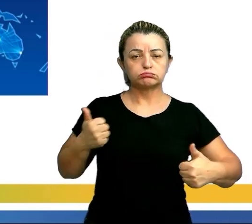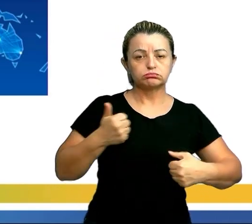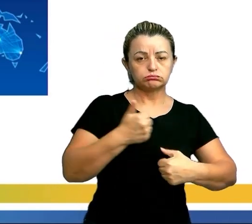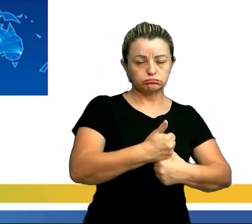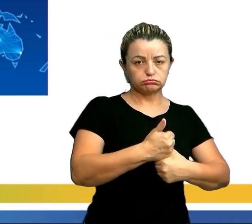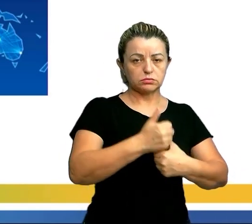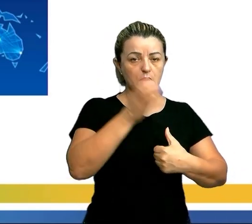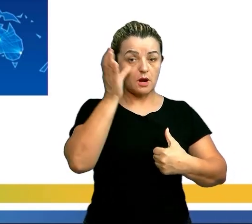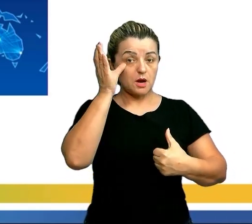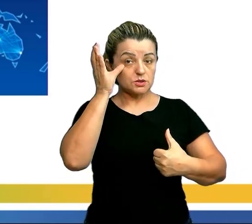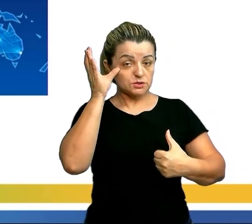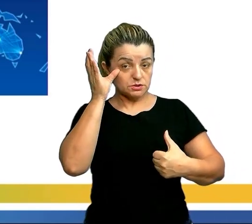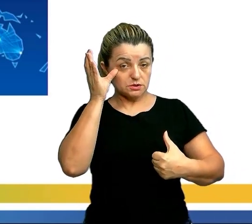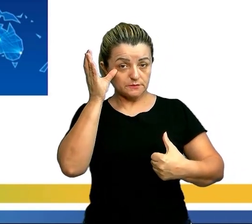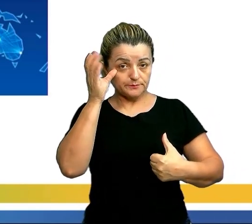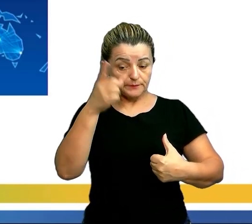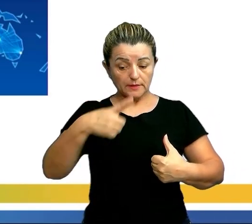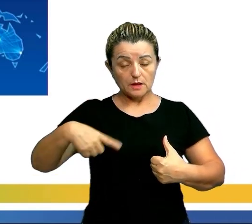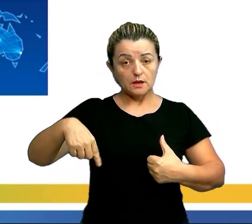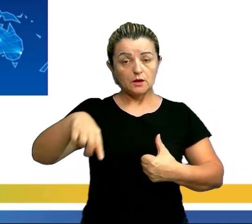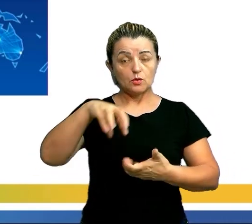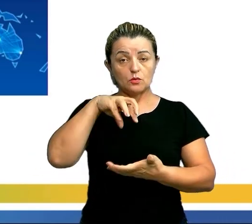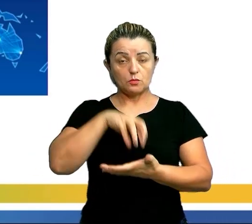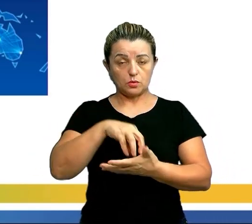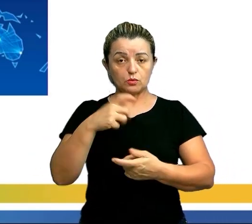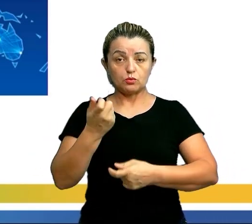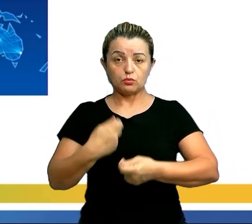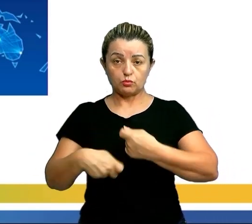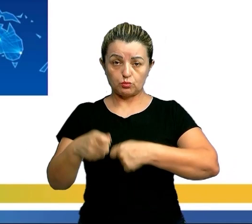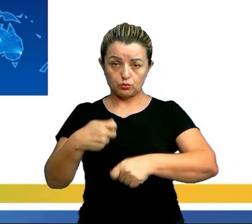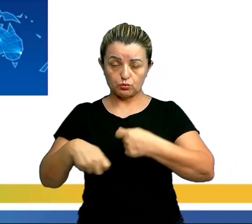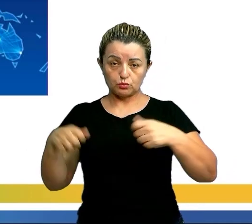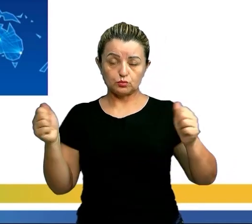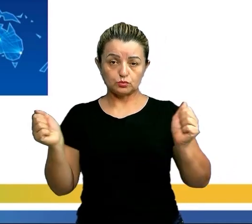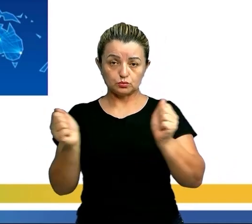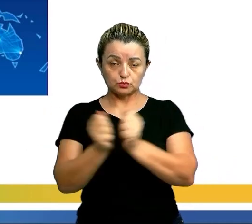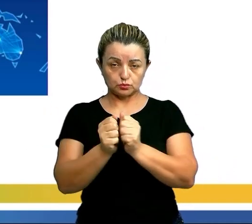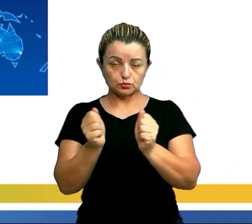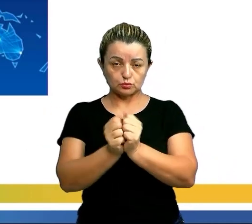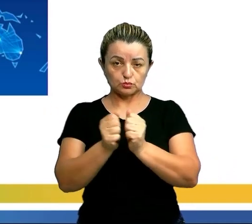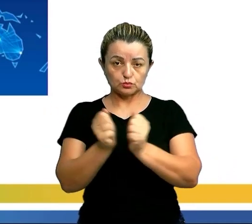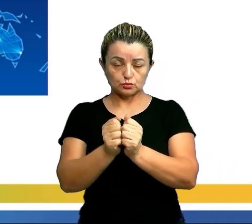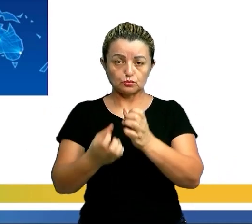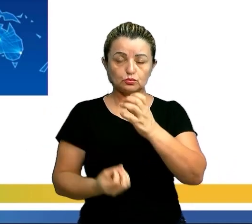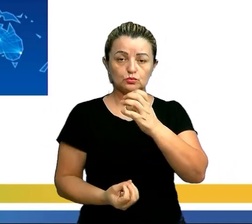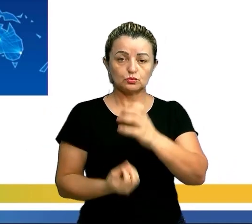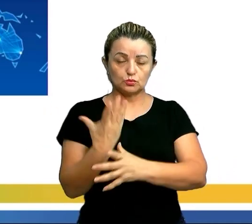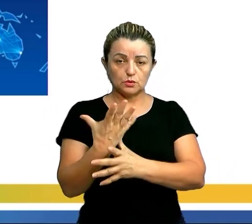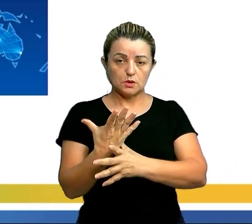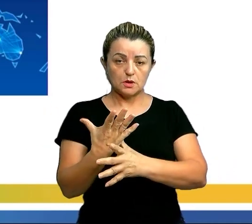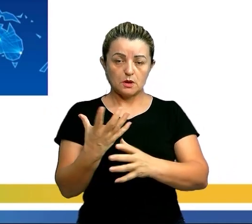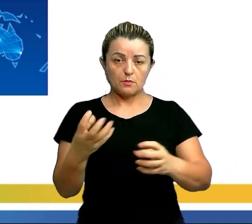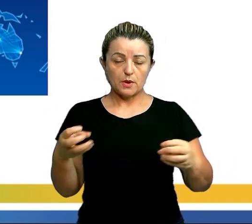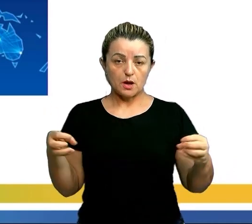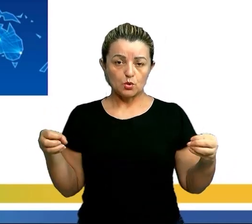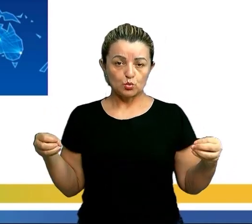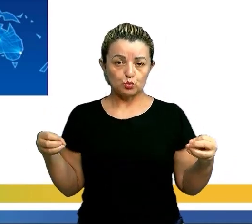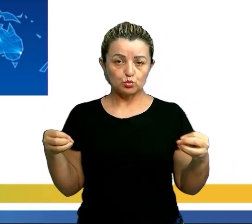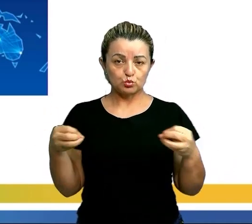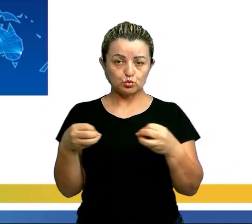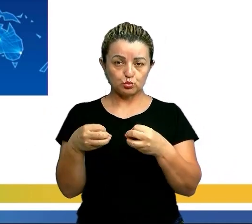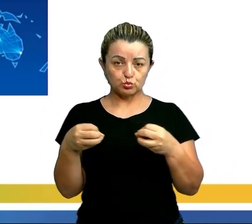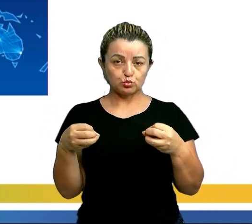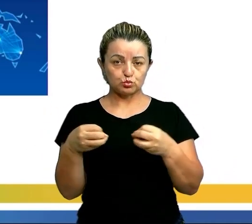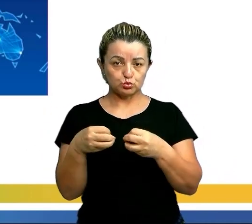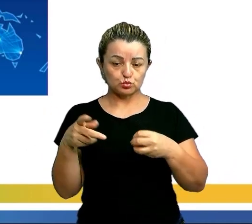mundial, né? Esses blocos econômicos, juntamente com a globalização, surgem justamente para aproximarem os nossos